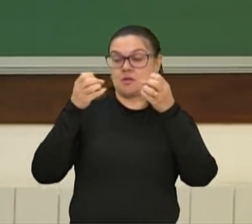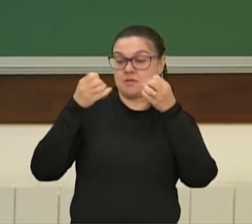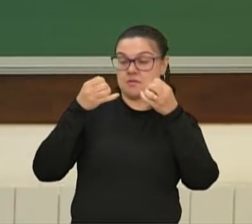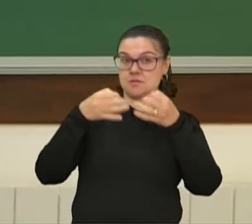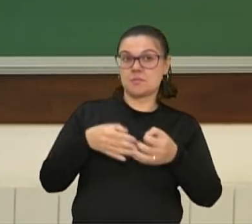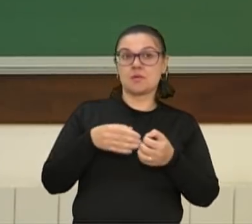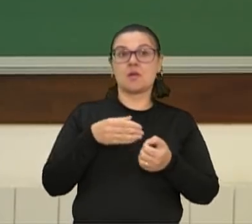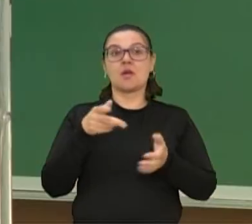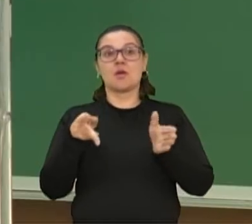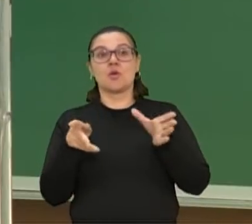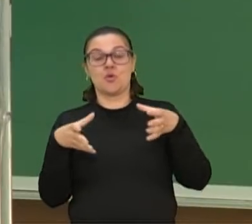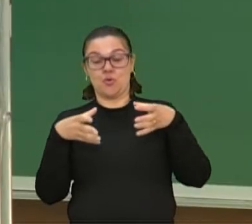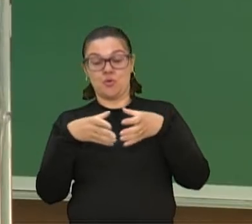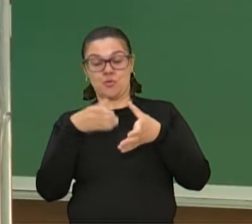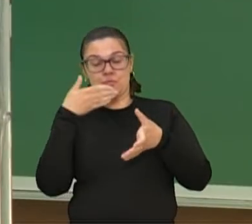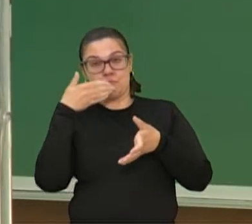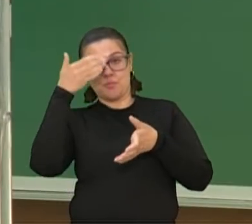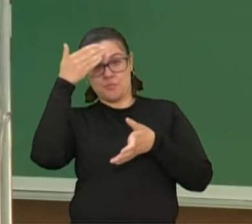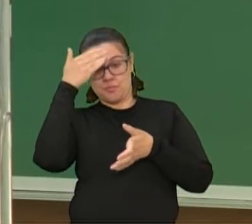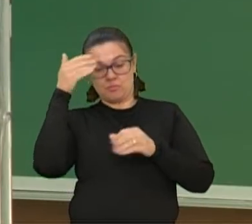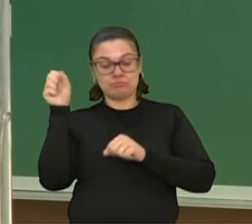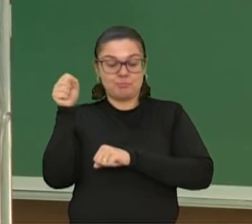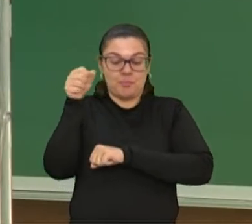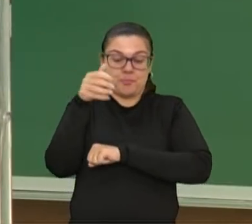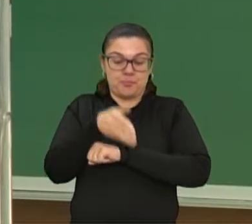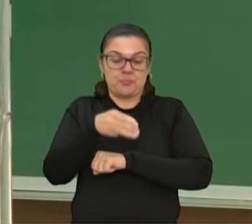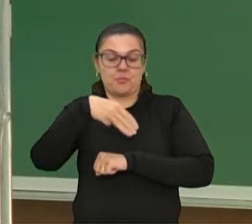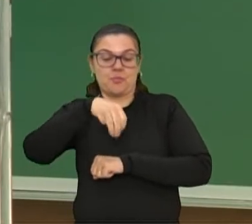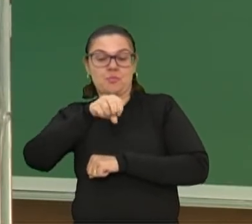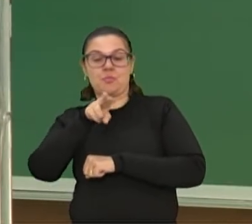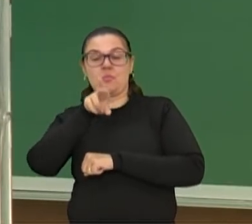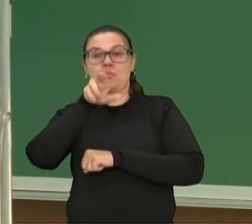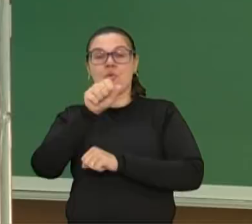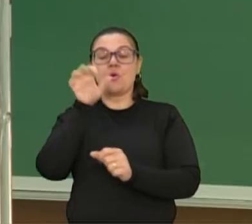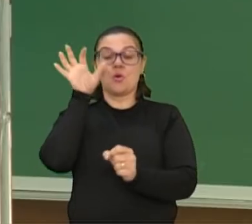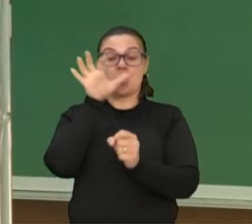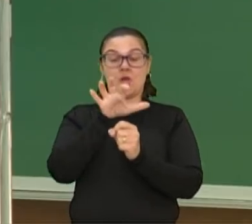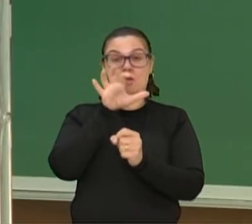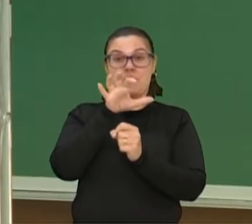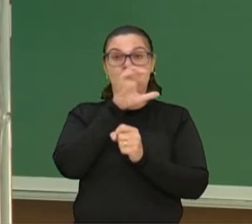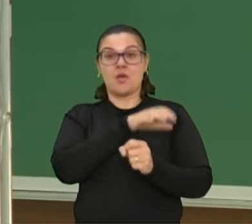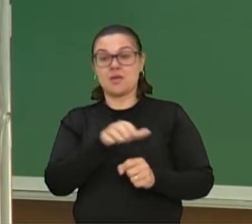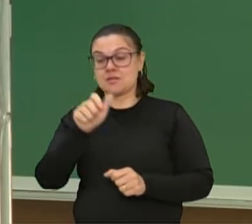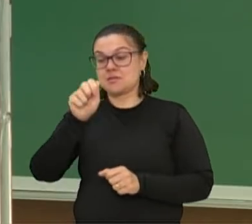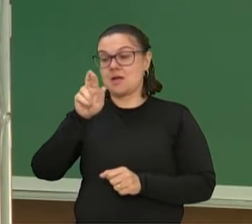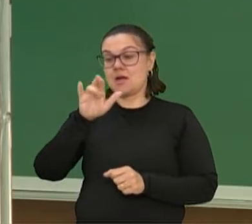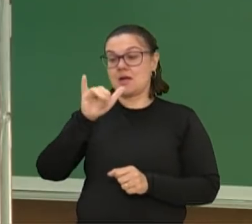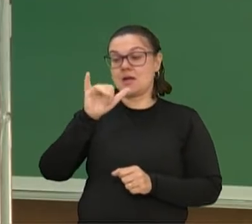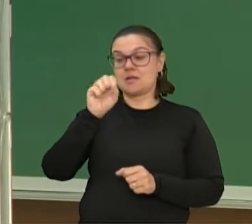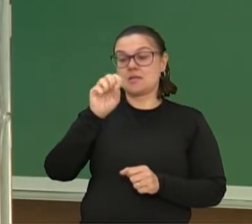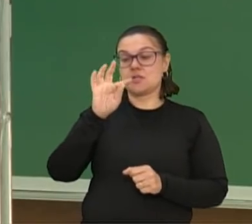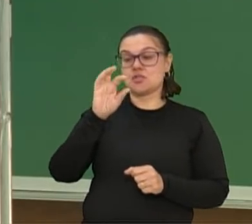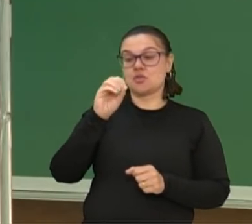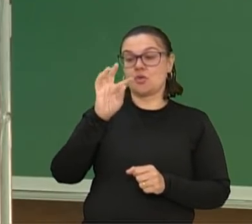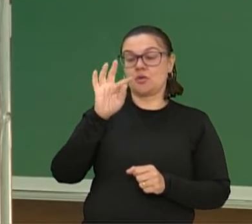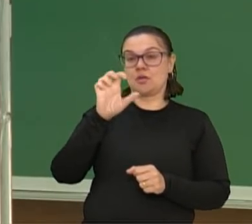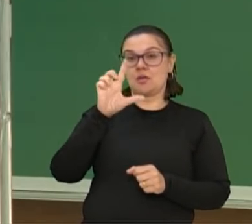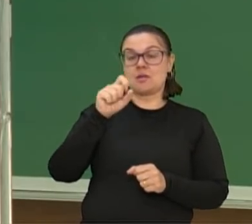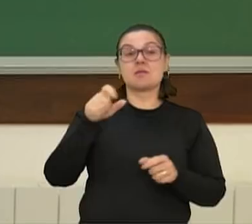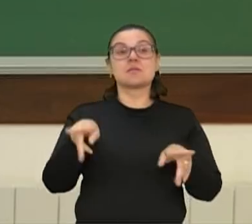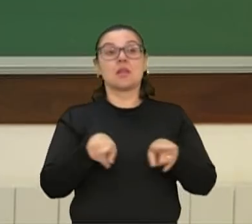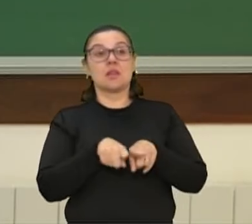Os árabes. Invasão moura, influência de Aristóteles e religião